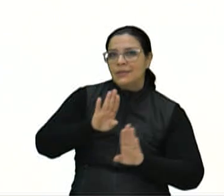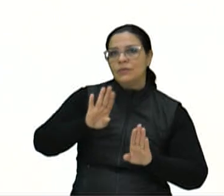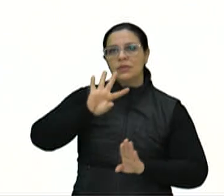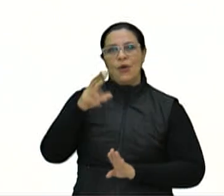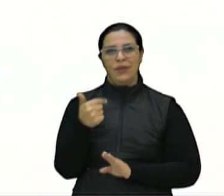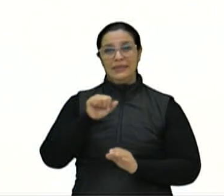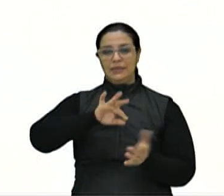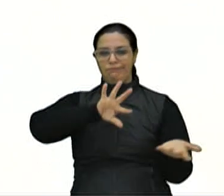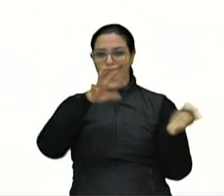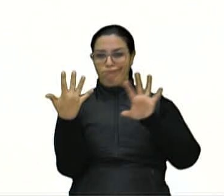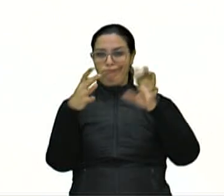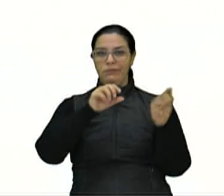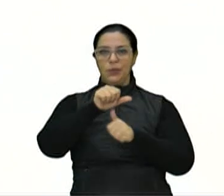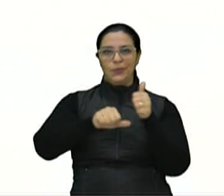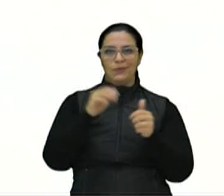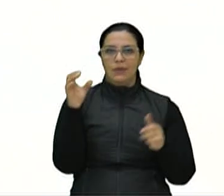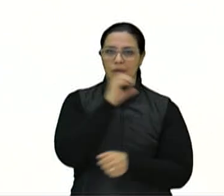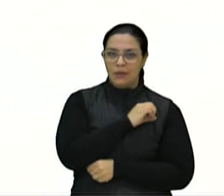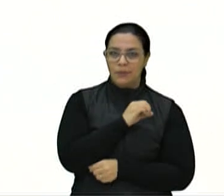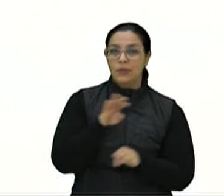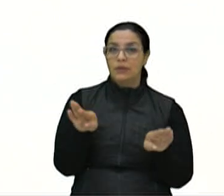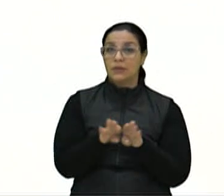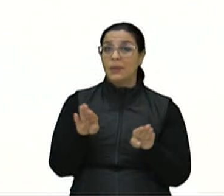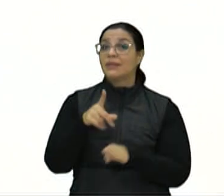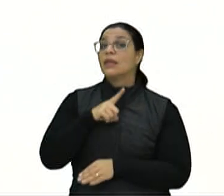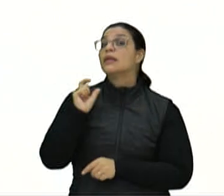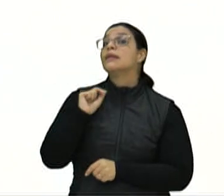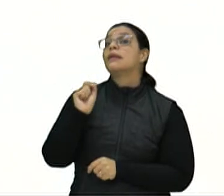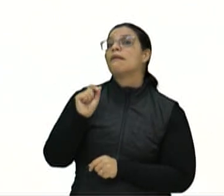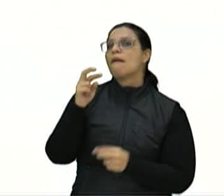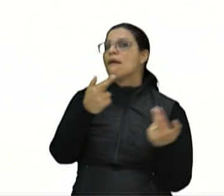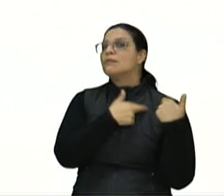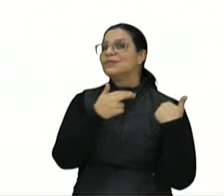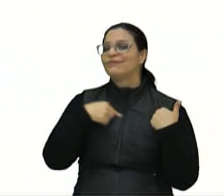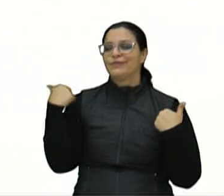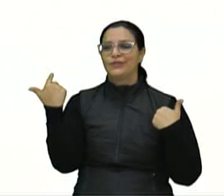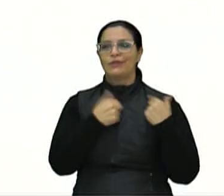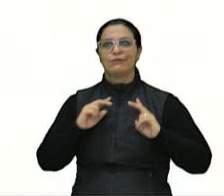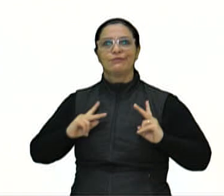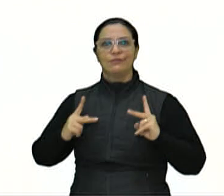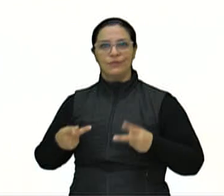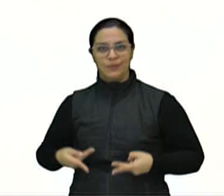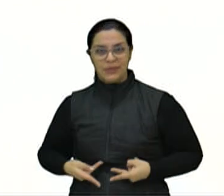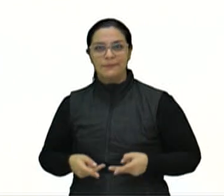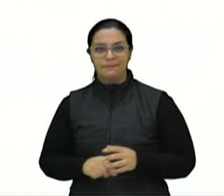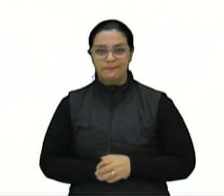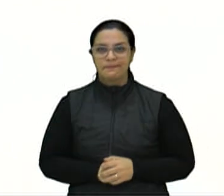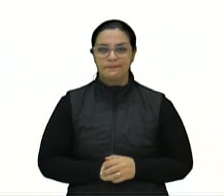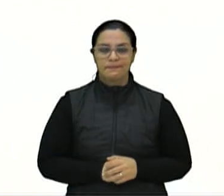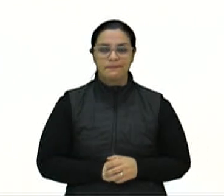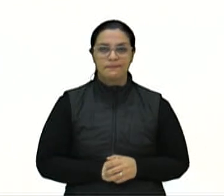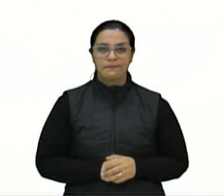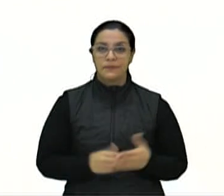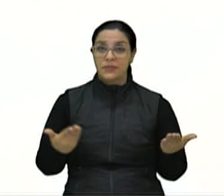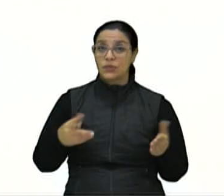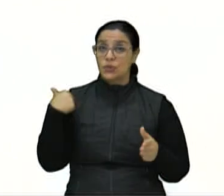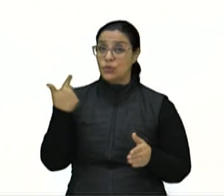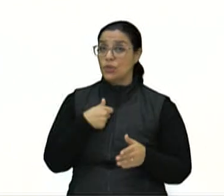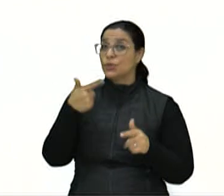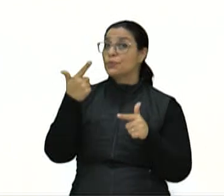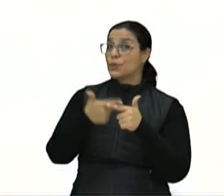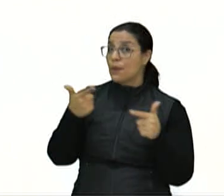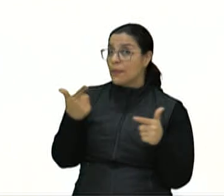mudanças climáticas, introduzidas por quem? Pelo ser humano e seus